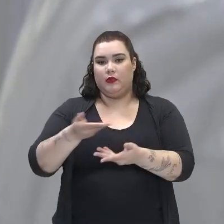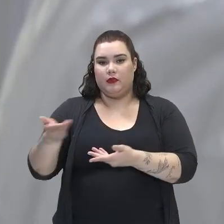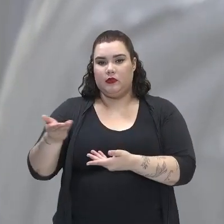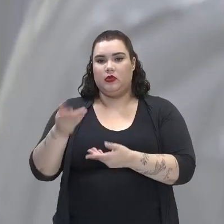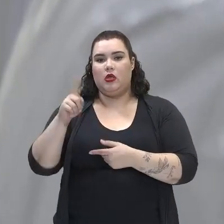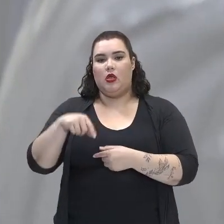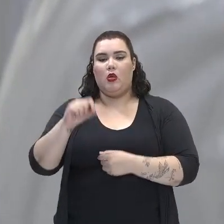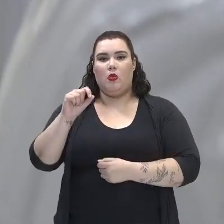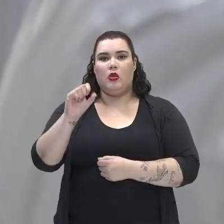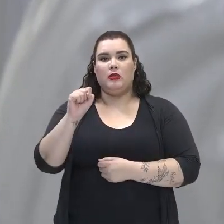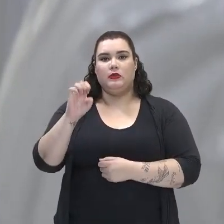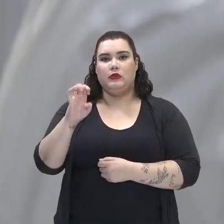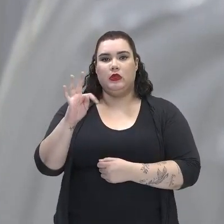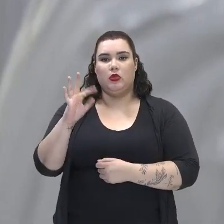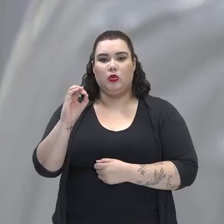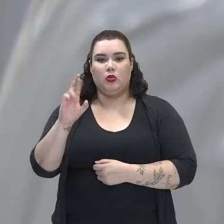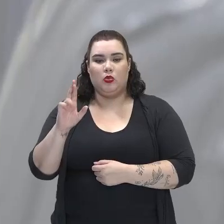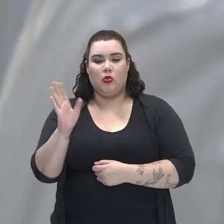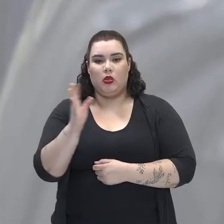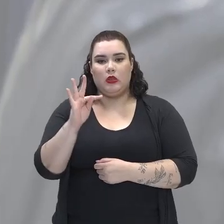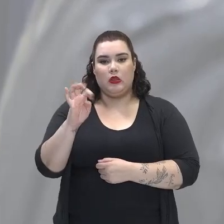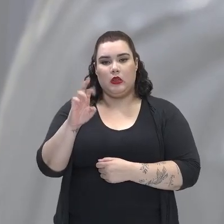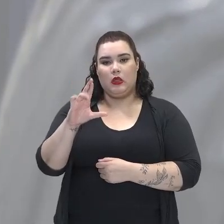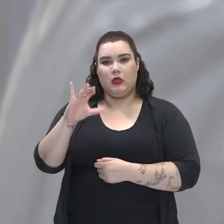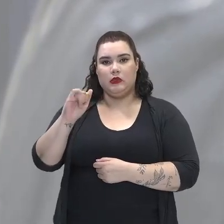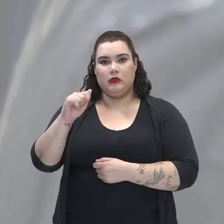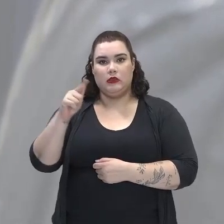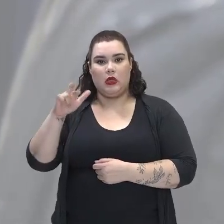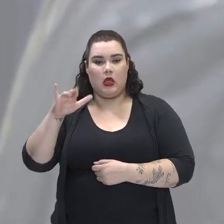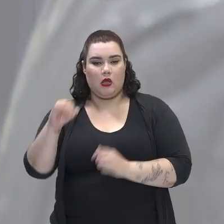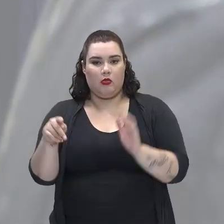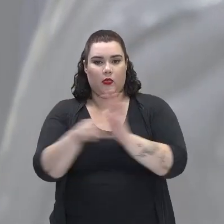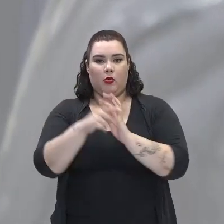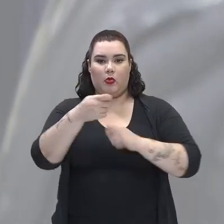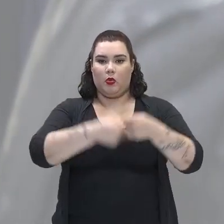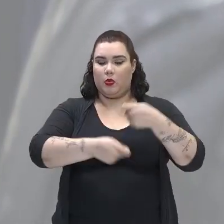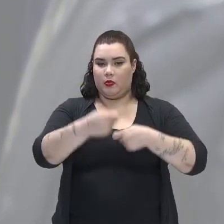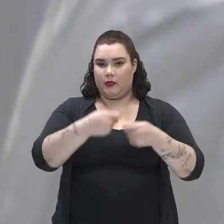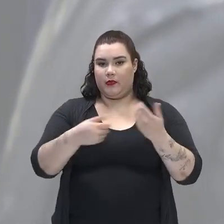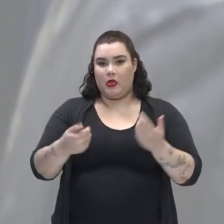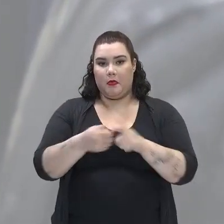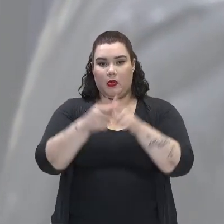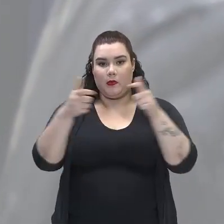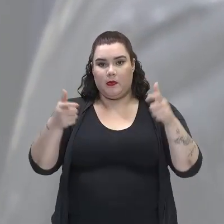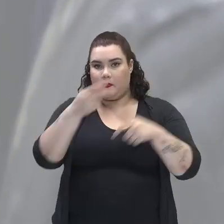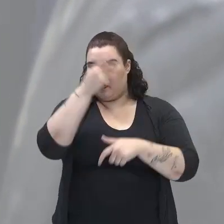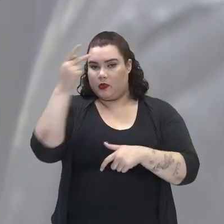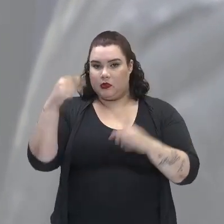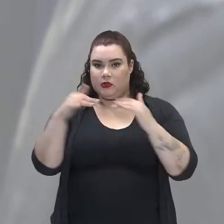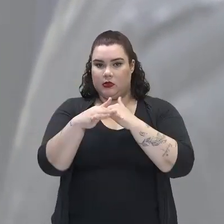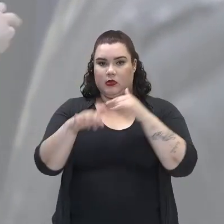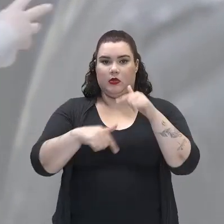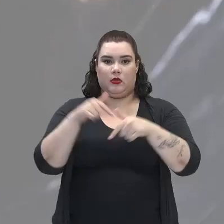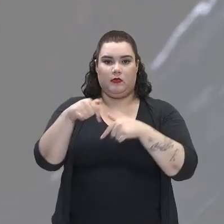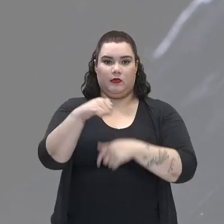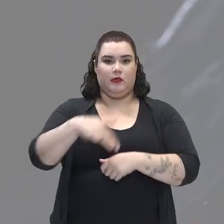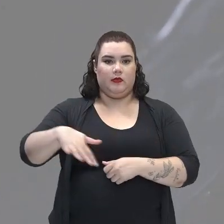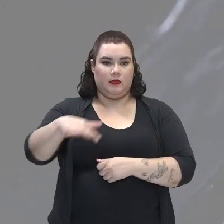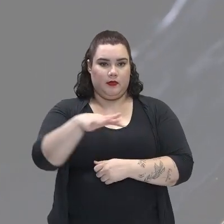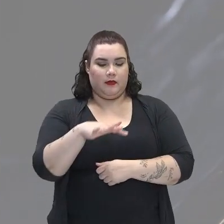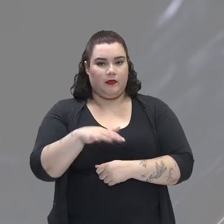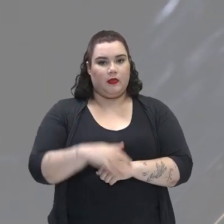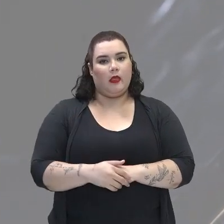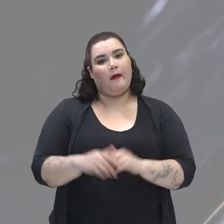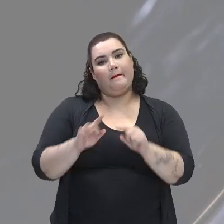de setor terciário da economia. Hoje, a maioria das pessoas nas cidades trabalha nesses lugares.